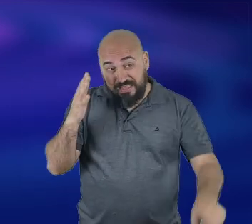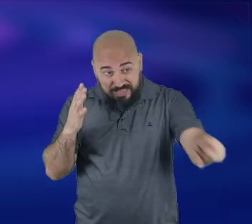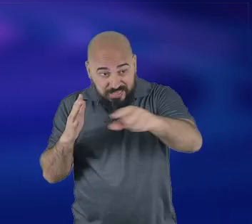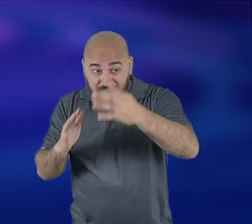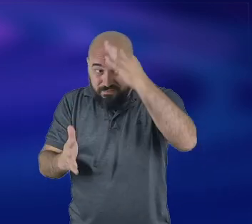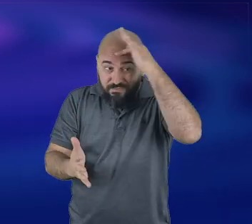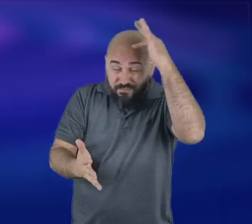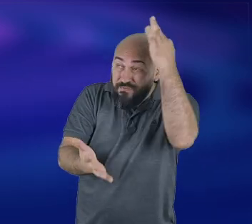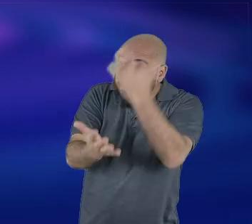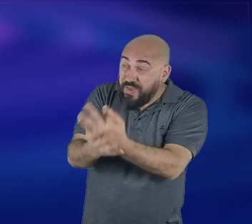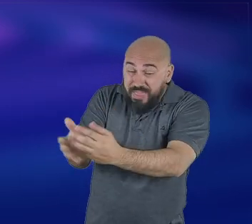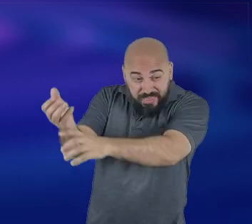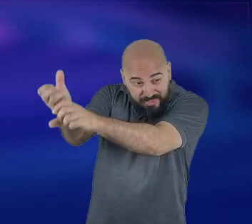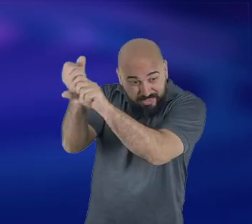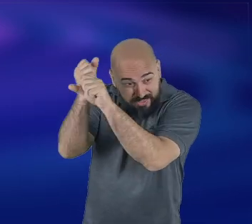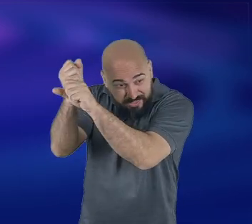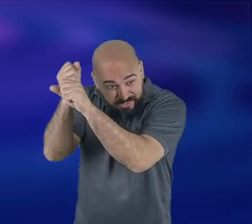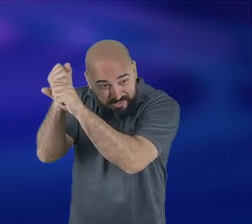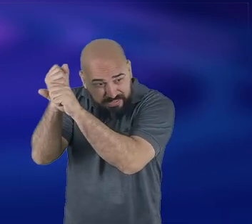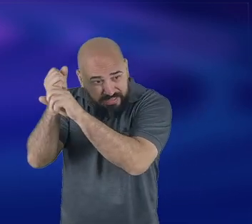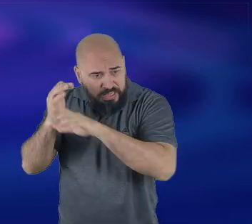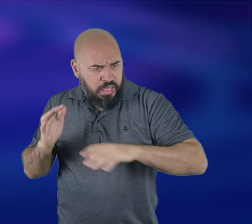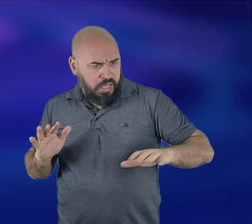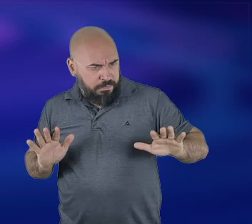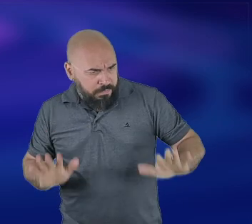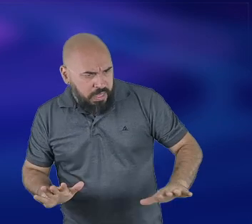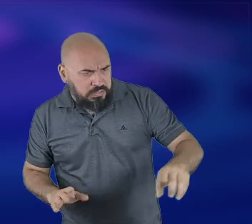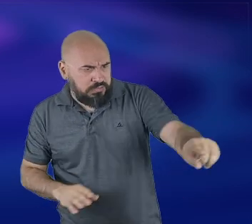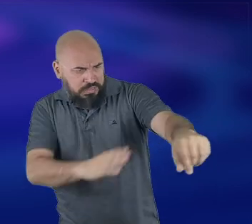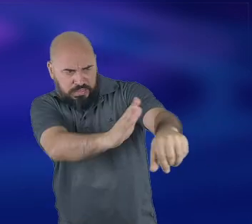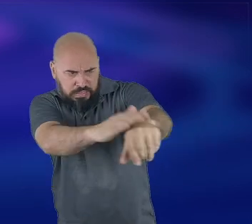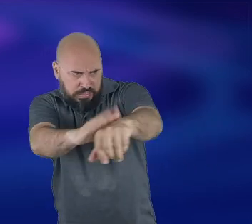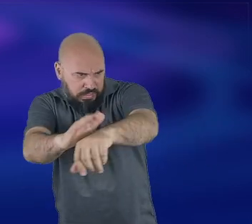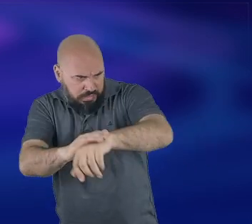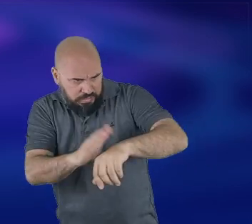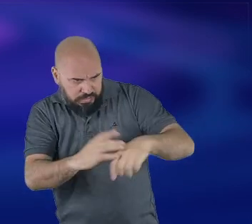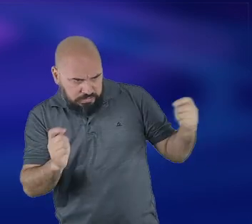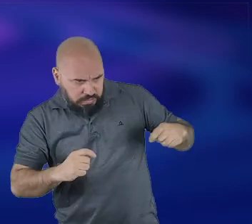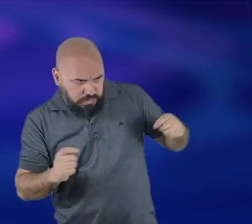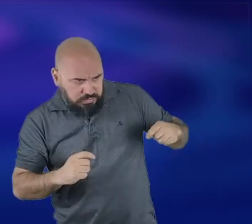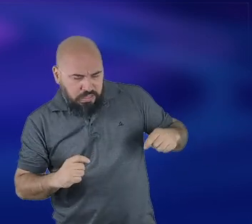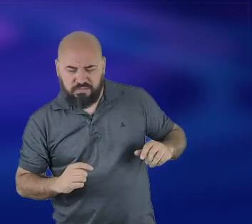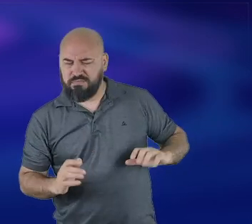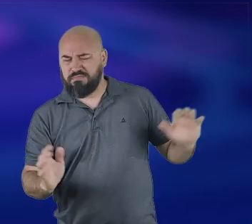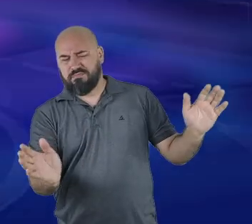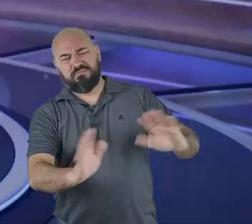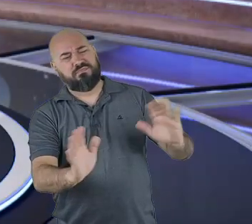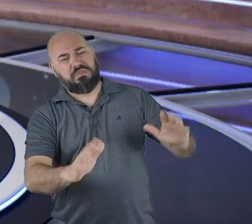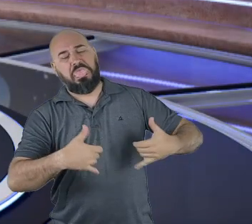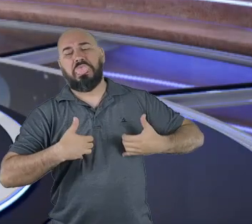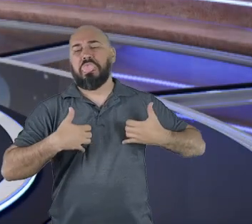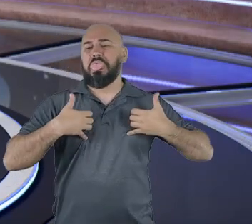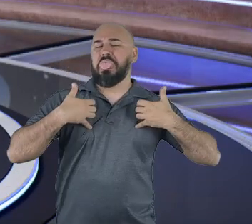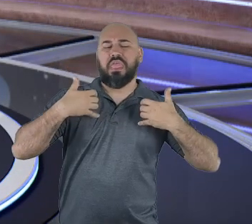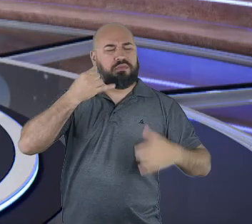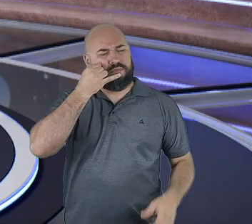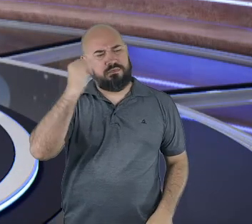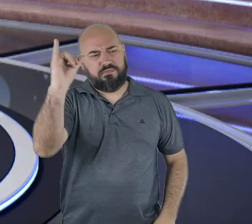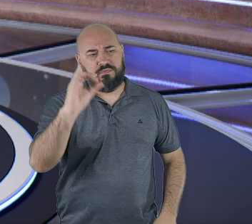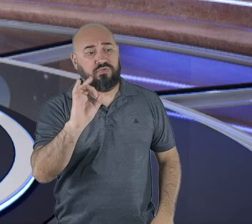de vós, é dom de Deus, não por obras, para que ninguém se glorie. Deixa eu fazer uma